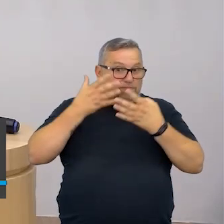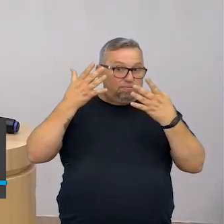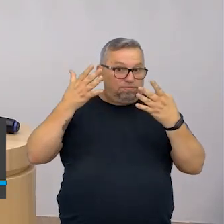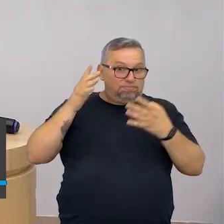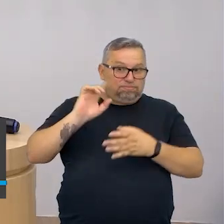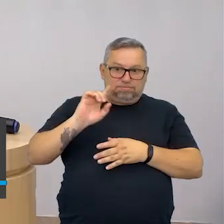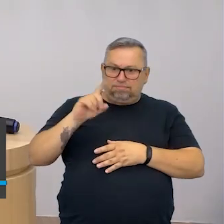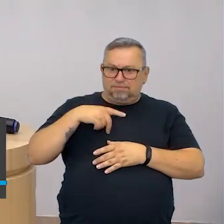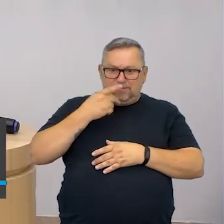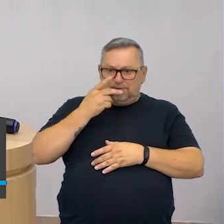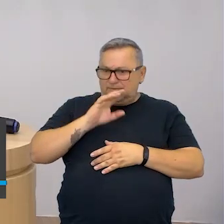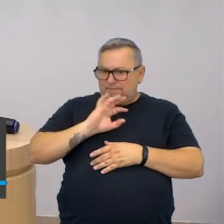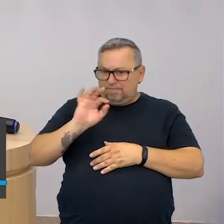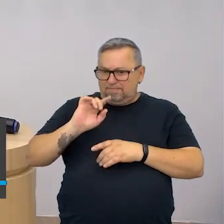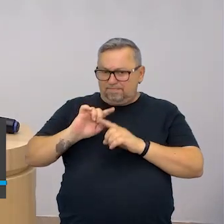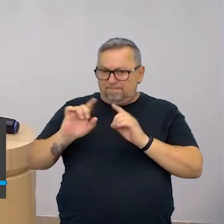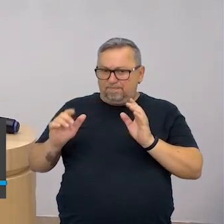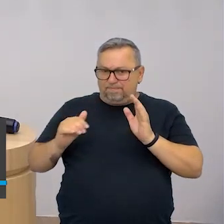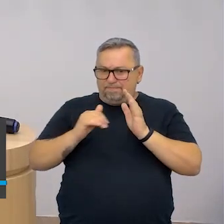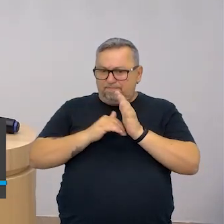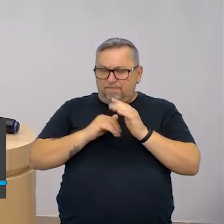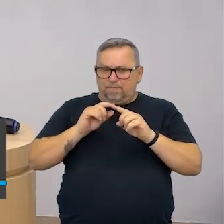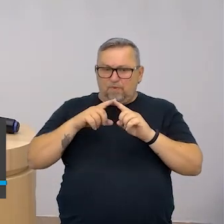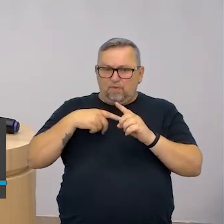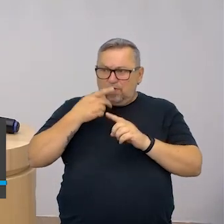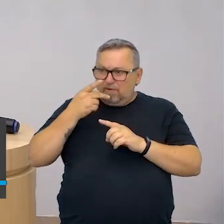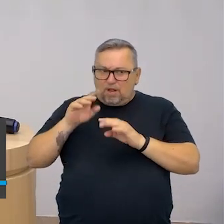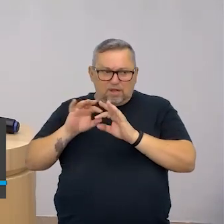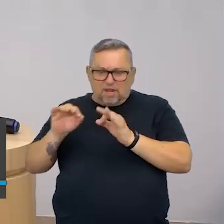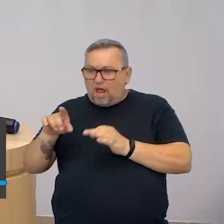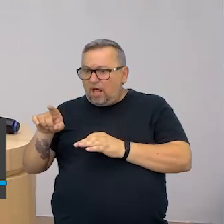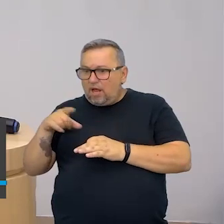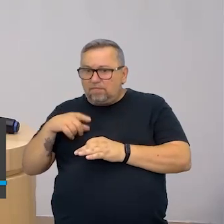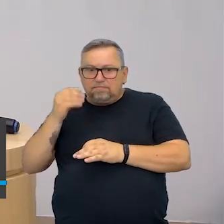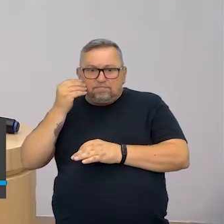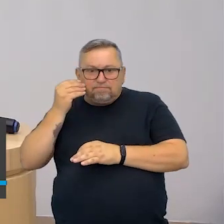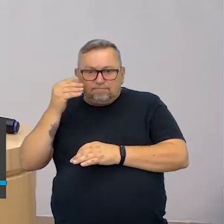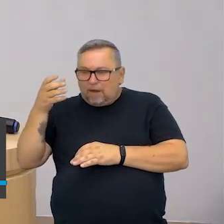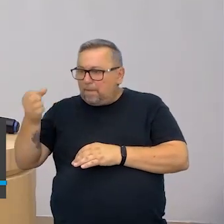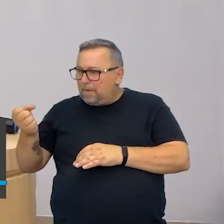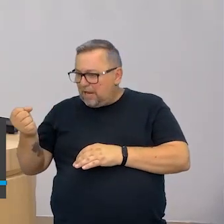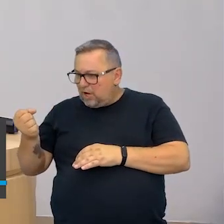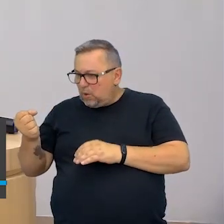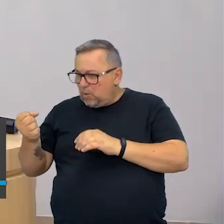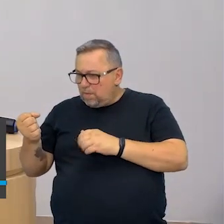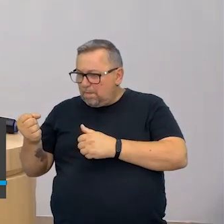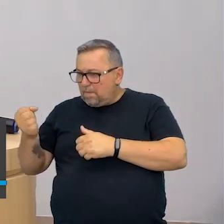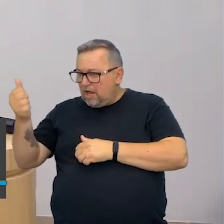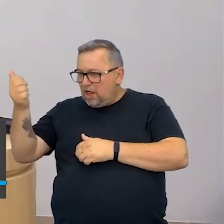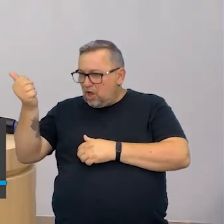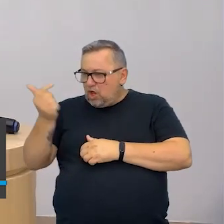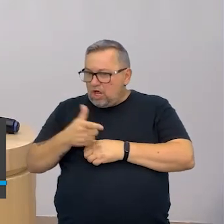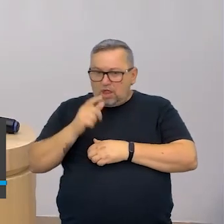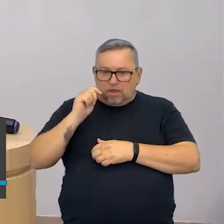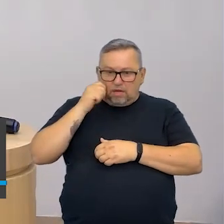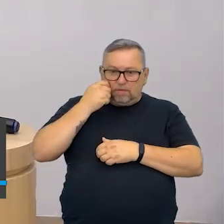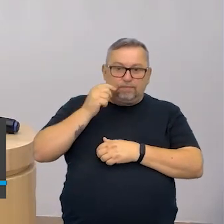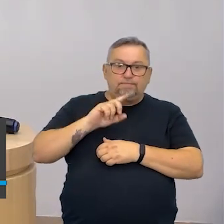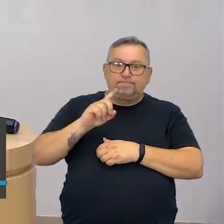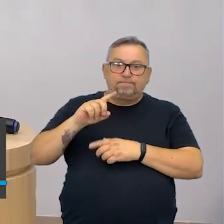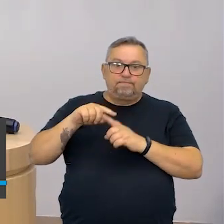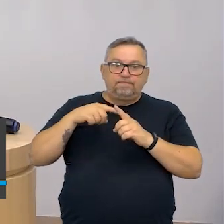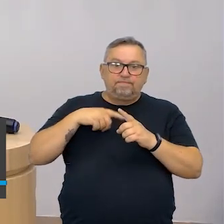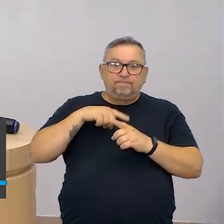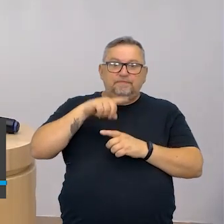coisa que poderia ser dita simplesmente, o ser branco é superior ao ser negro. Não, ele deveria, então, dar o status